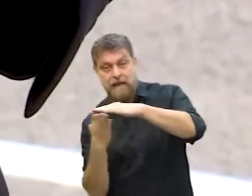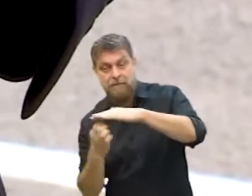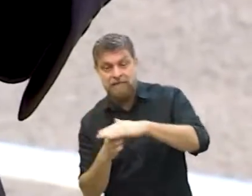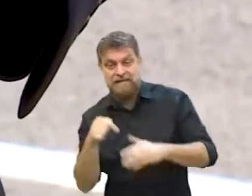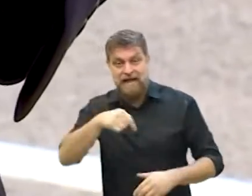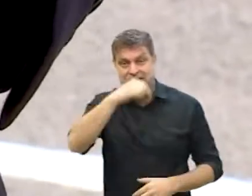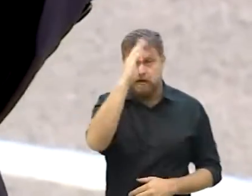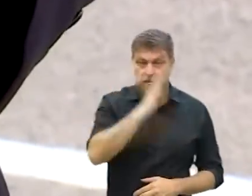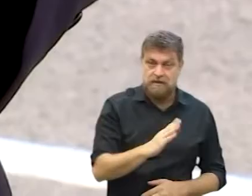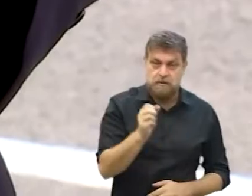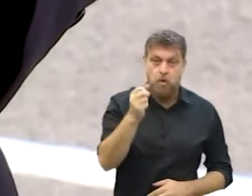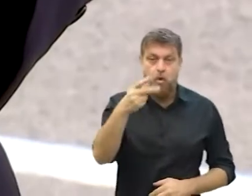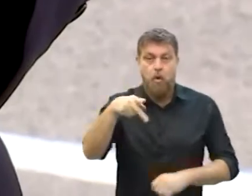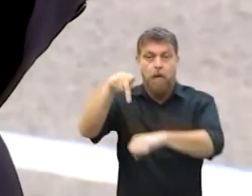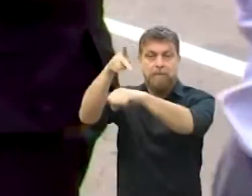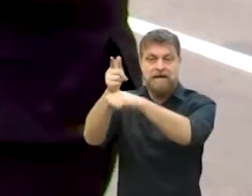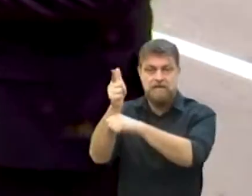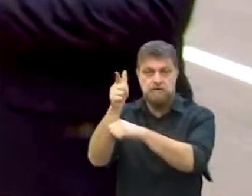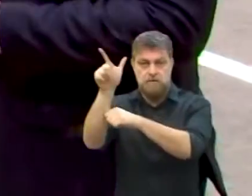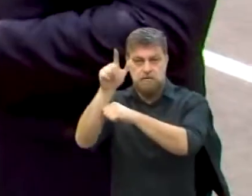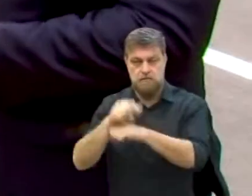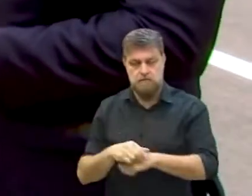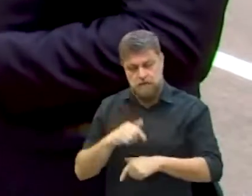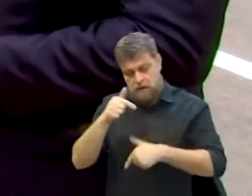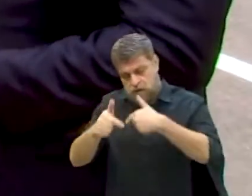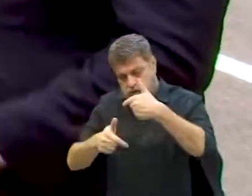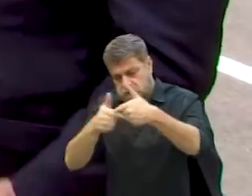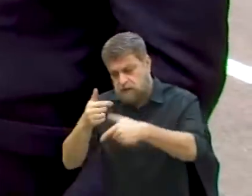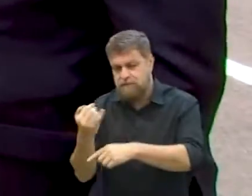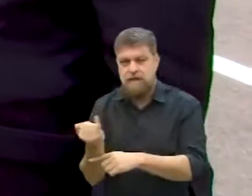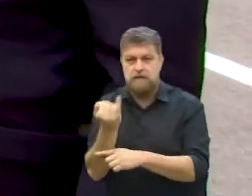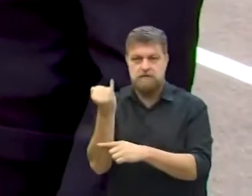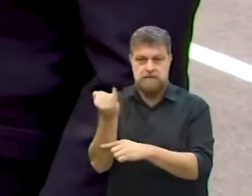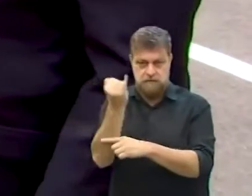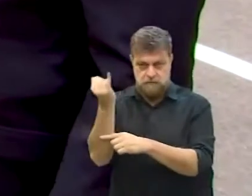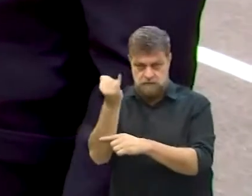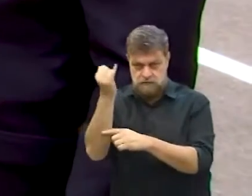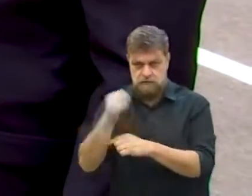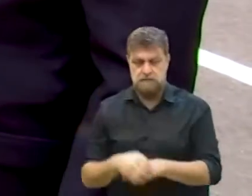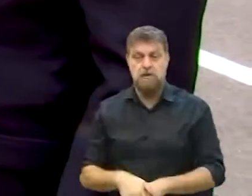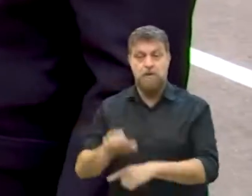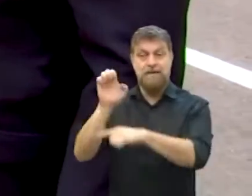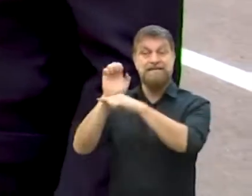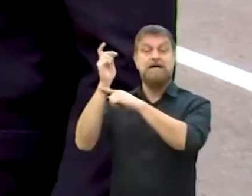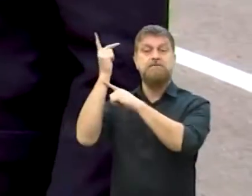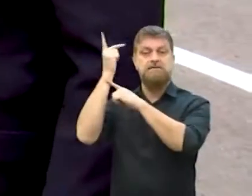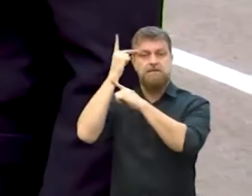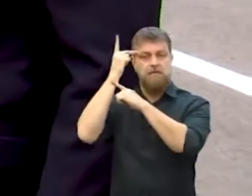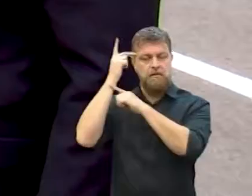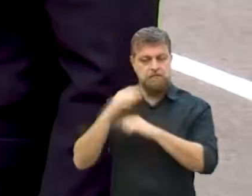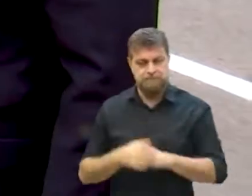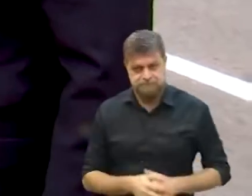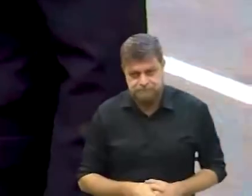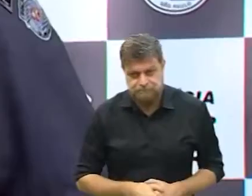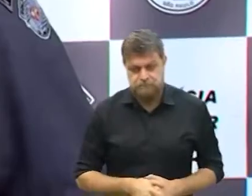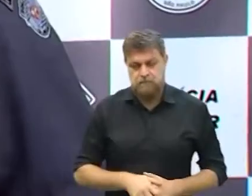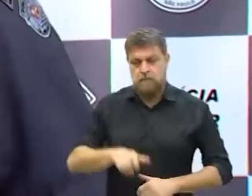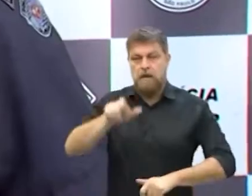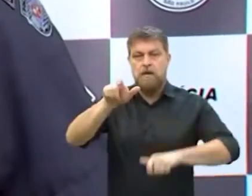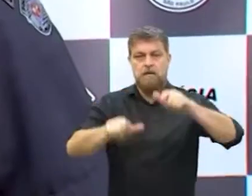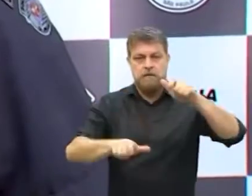jurídicas, nacionais ou estrangeiras, pelos seus méritos e serviços relevantes prestados ao Estado de São